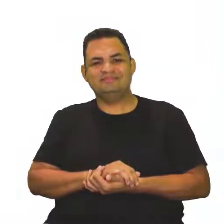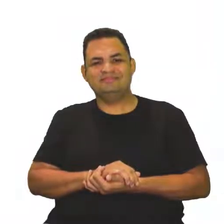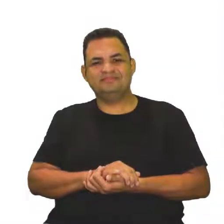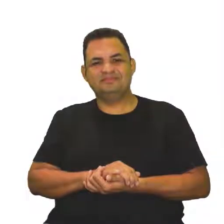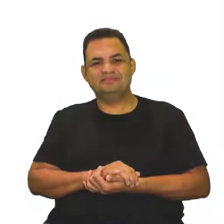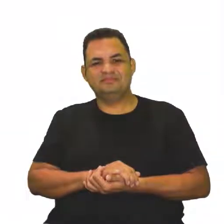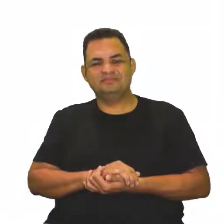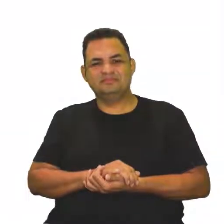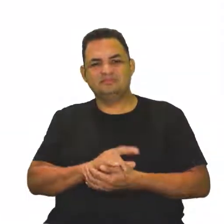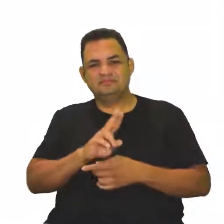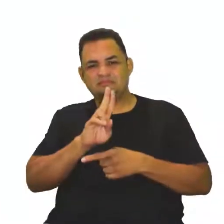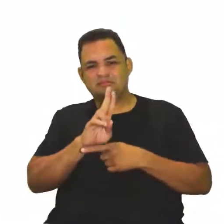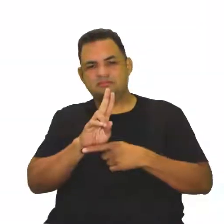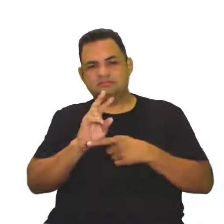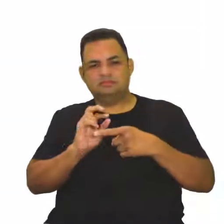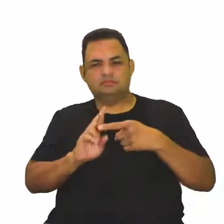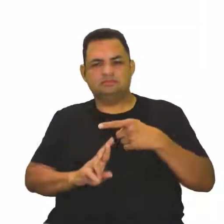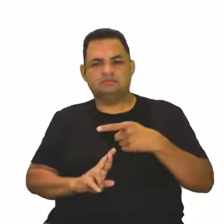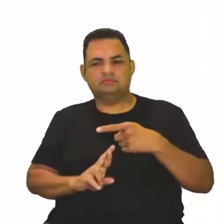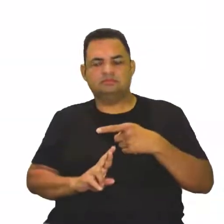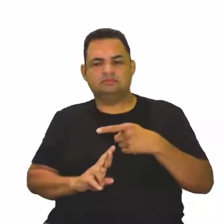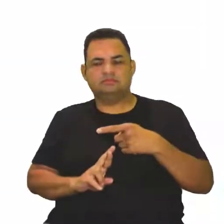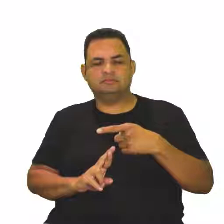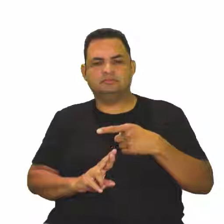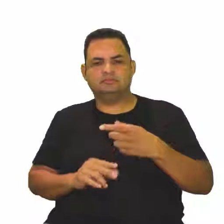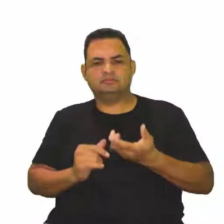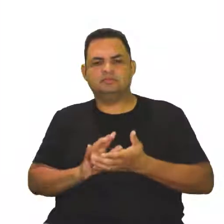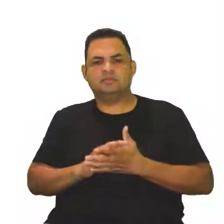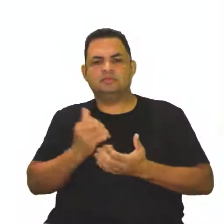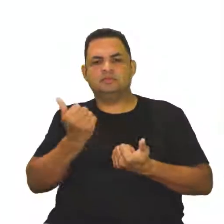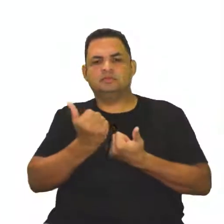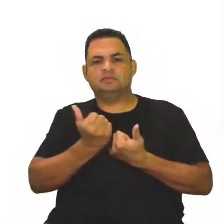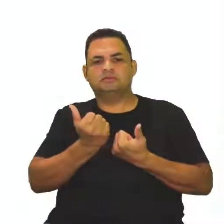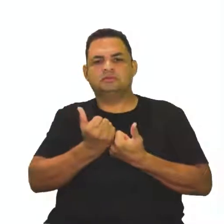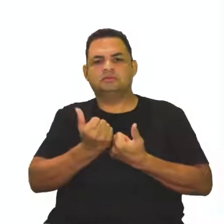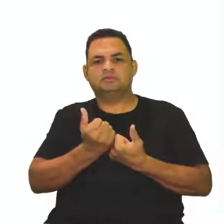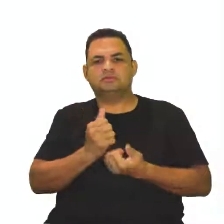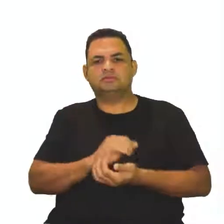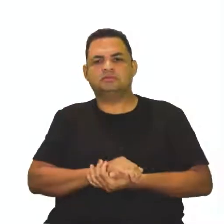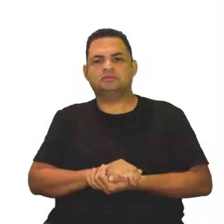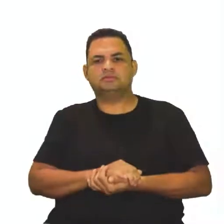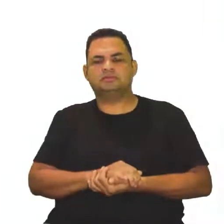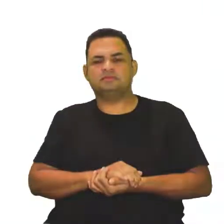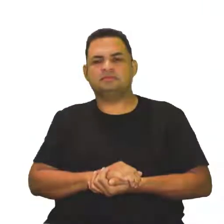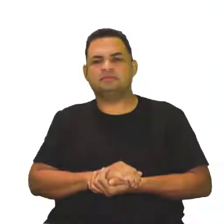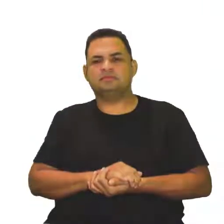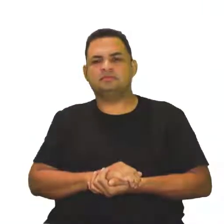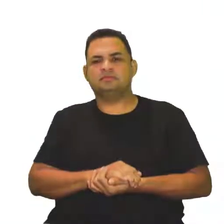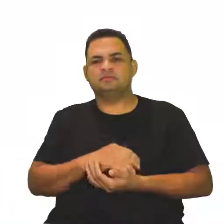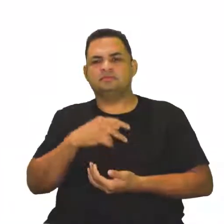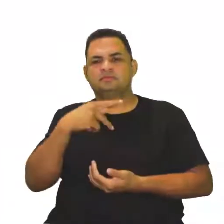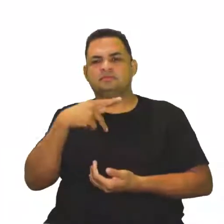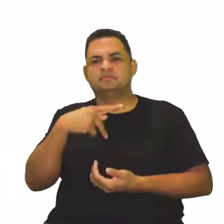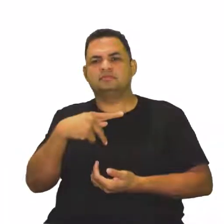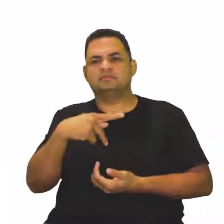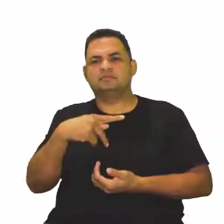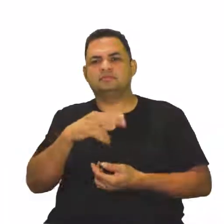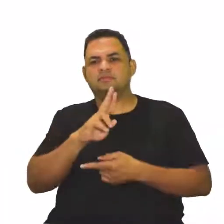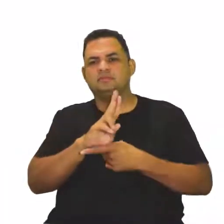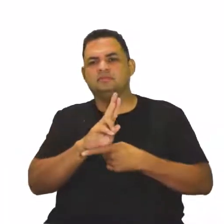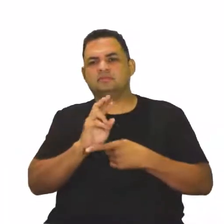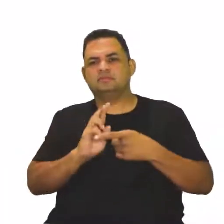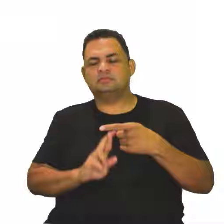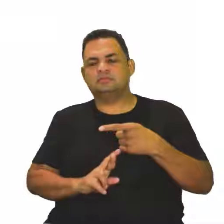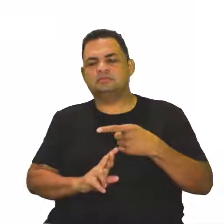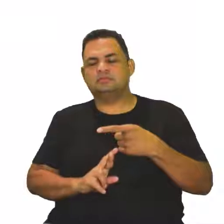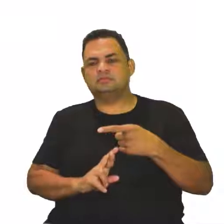ela é a tensão sobre a resistência. Eu posso substituir aqui. Então fica o quê, ó? U sobre